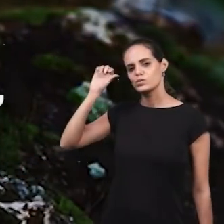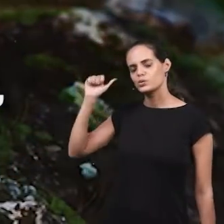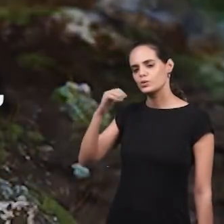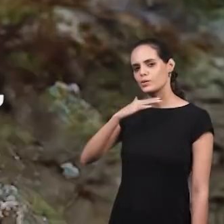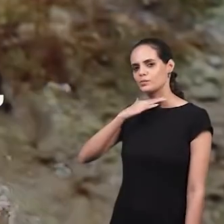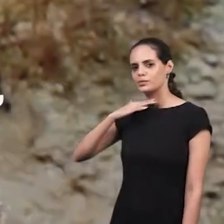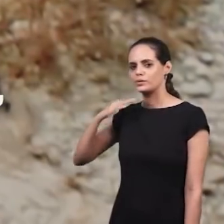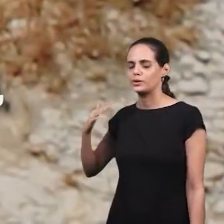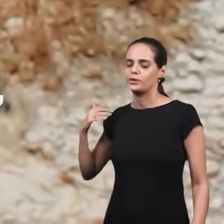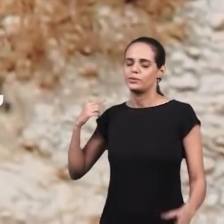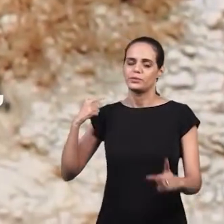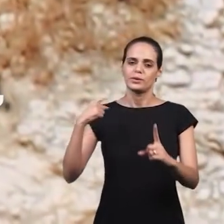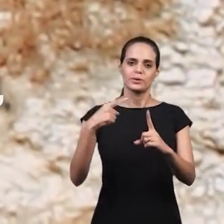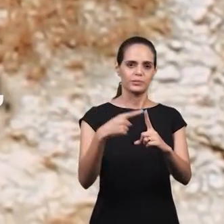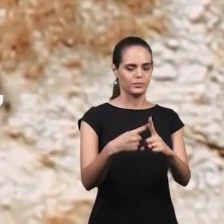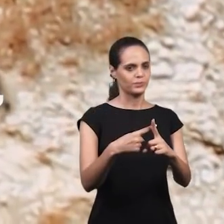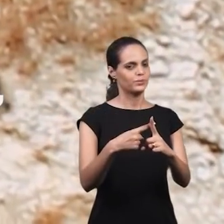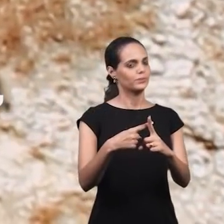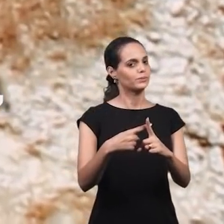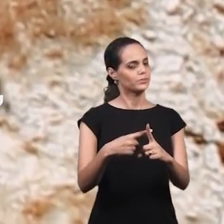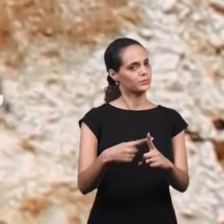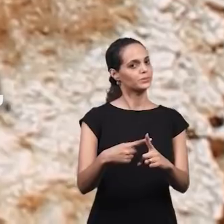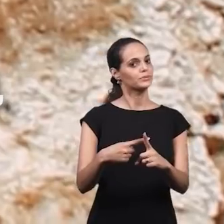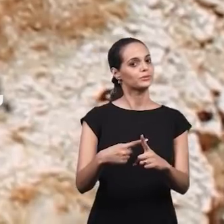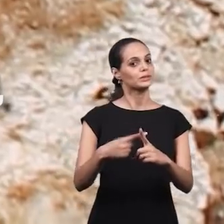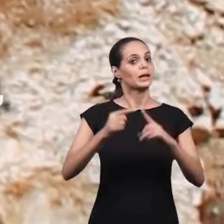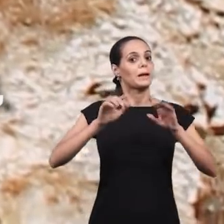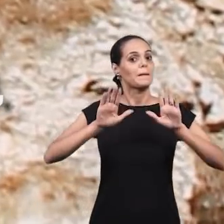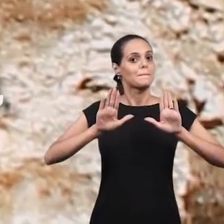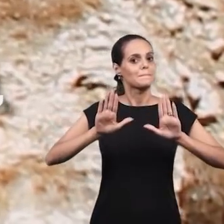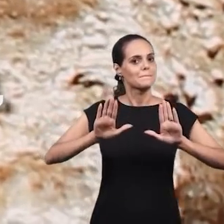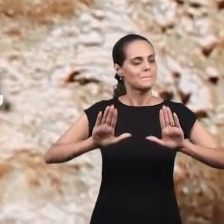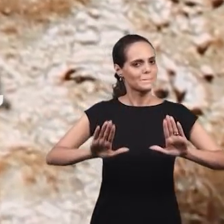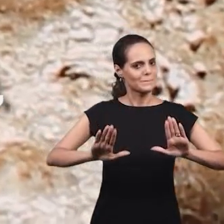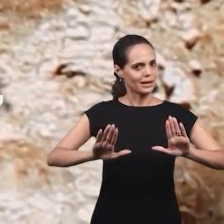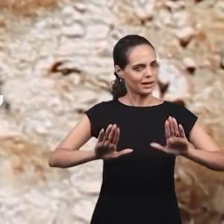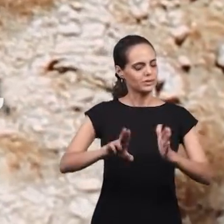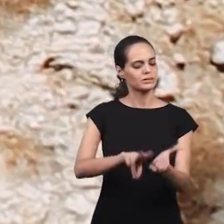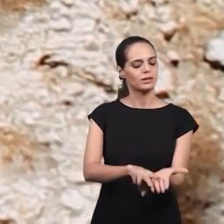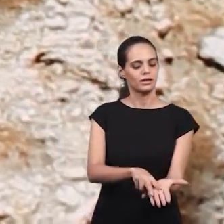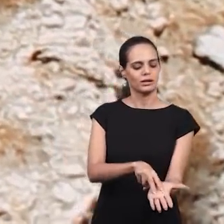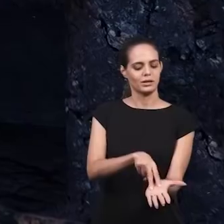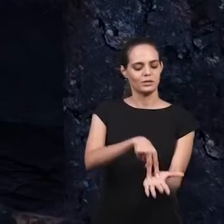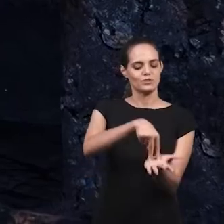Jesus, que foi morto ali na cruz,